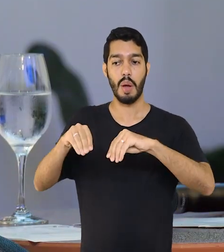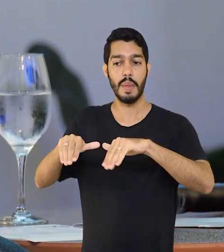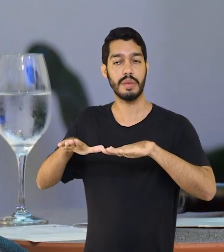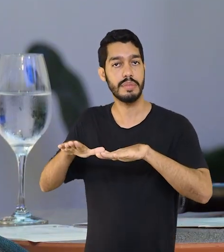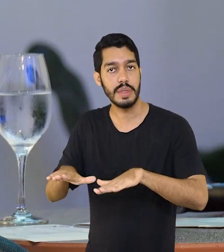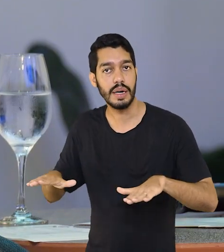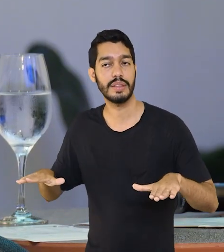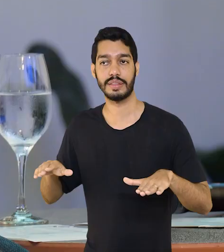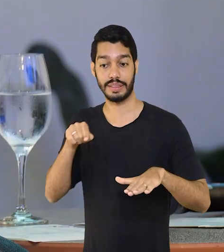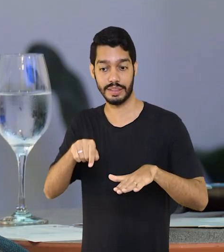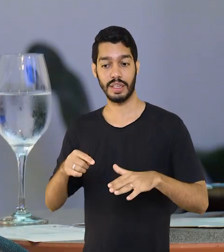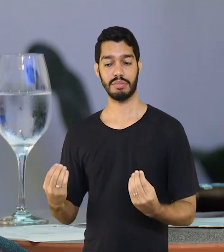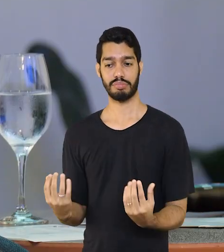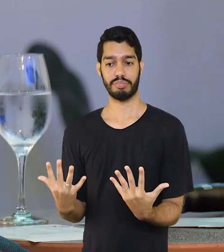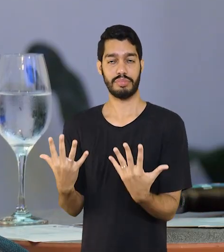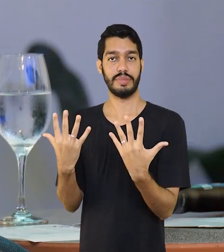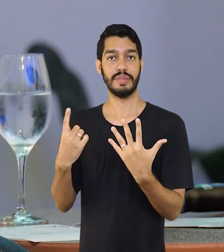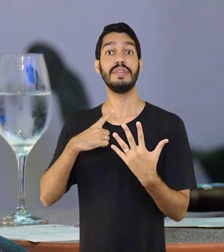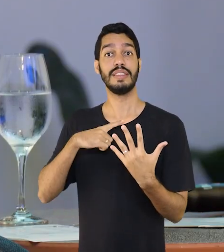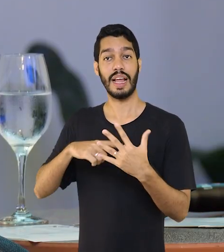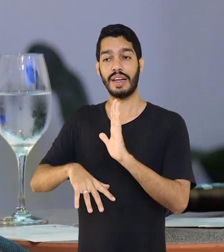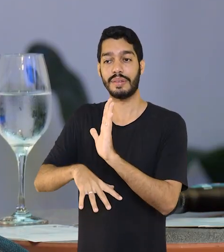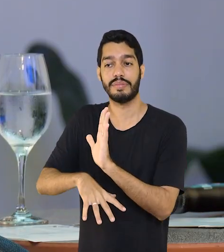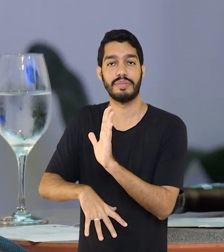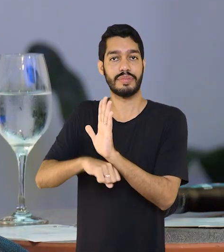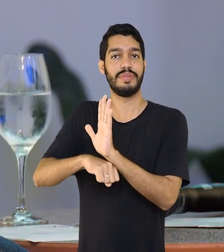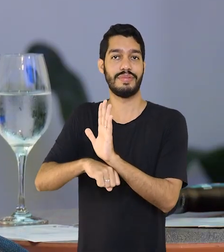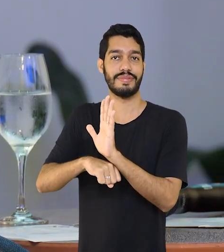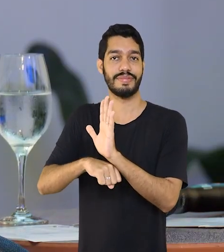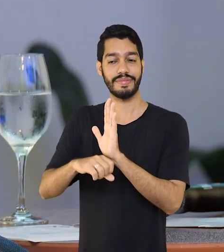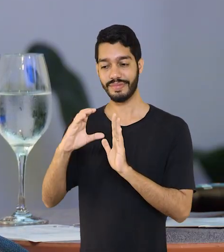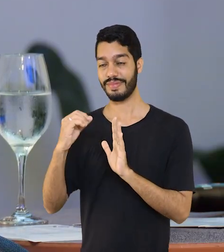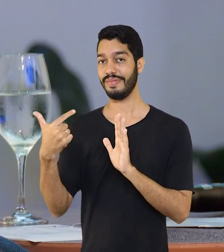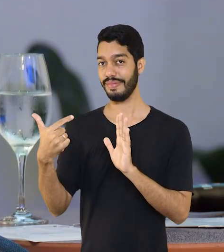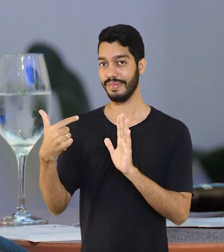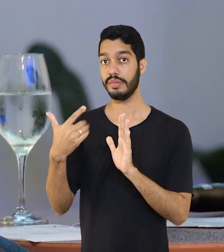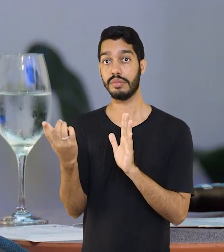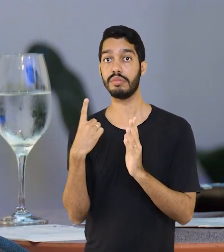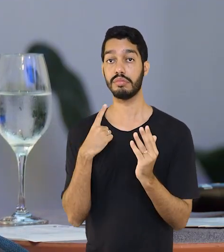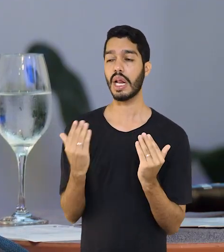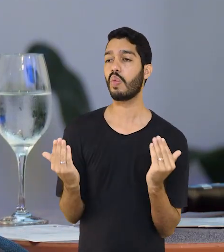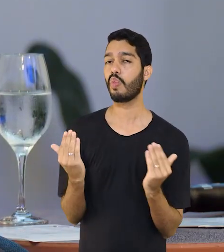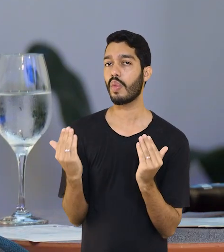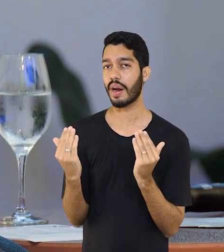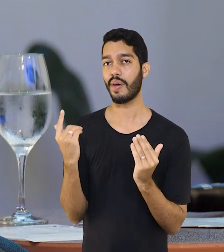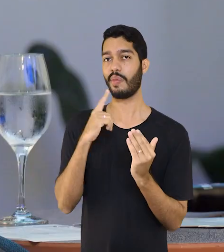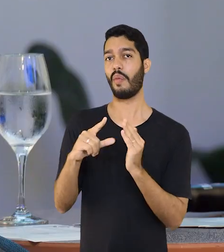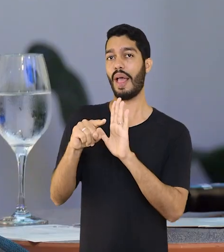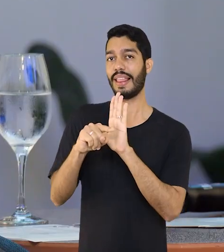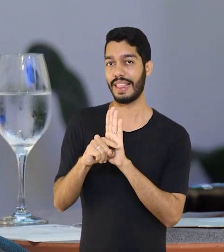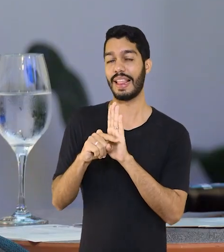biomassa, no crescimento dela, ela absorve carbono. Então, o balanço fica até negativo, né? A gente chama habitualmente